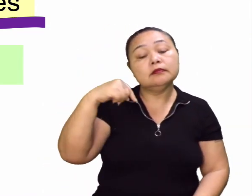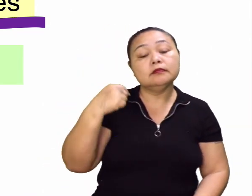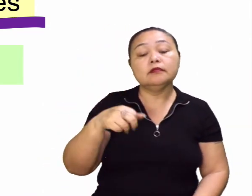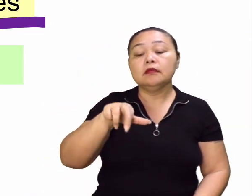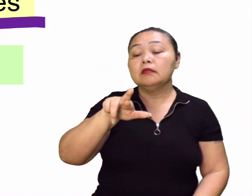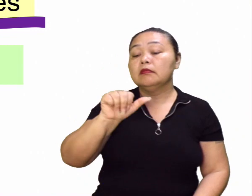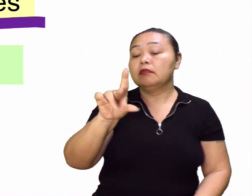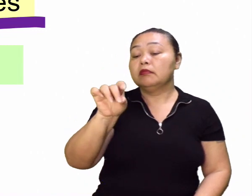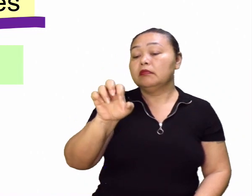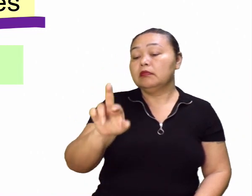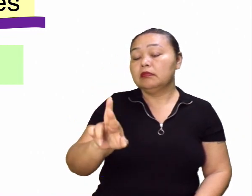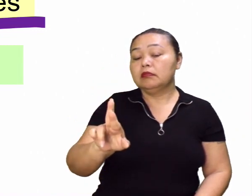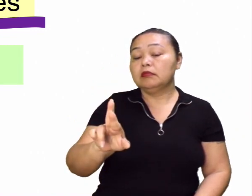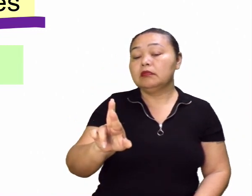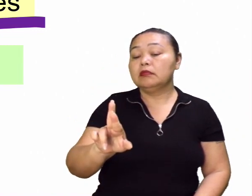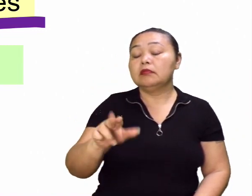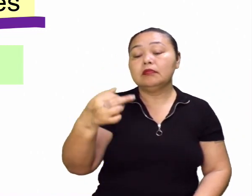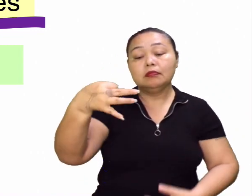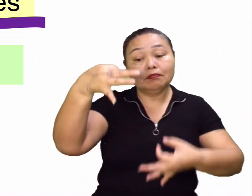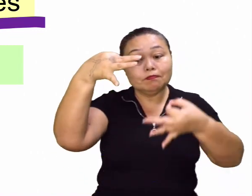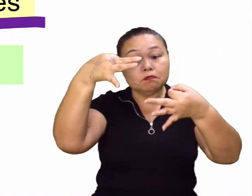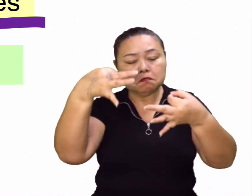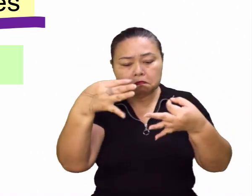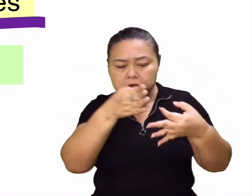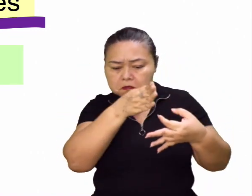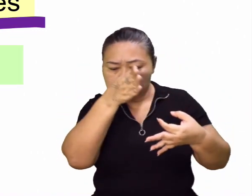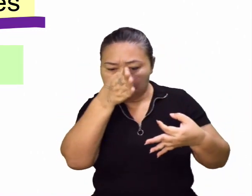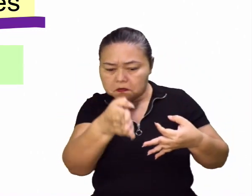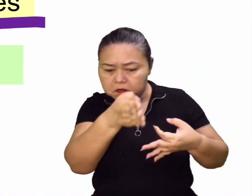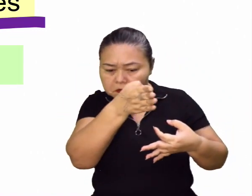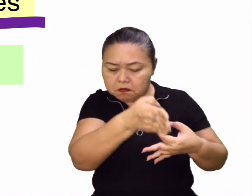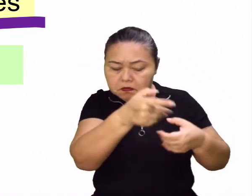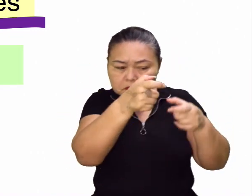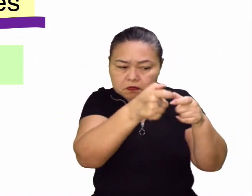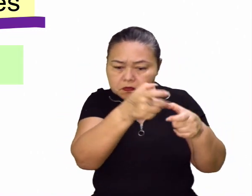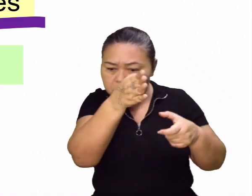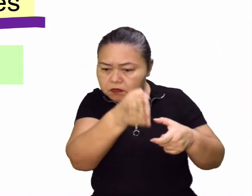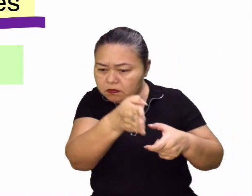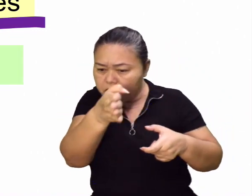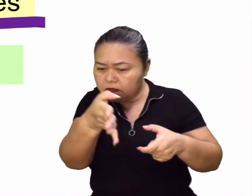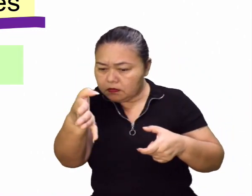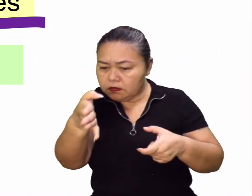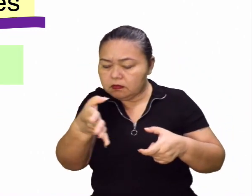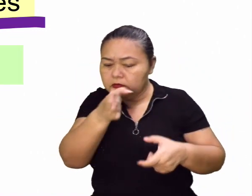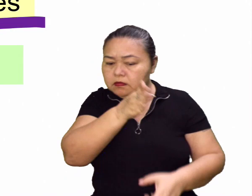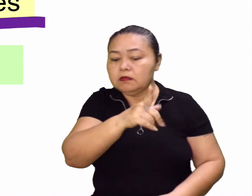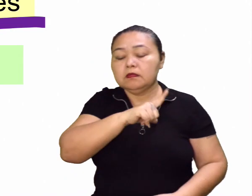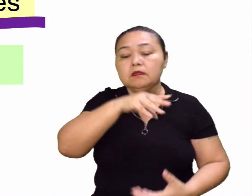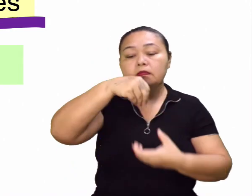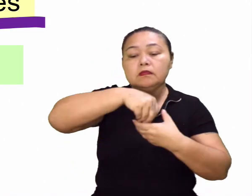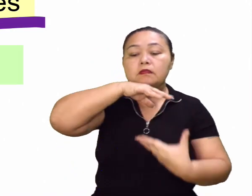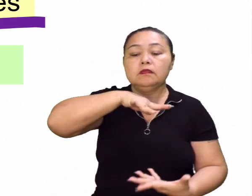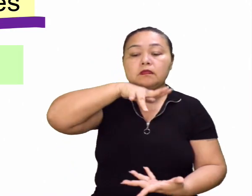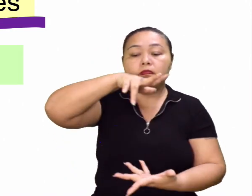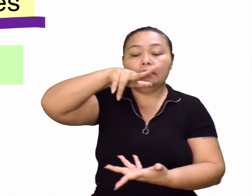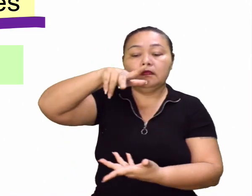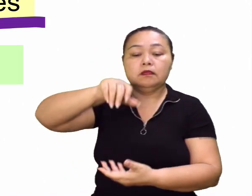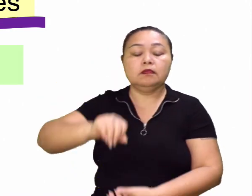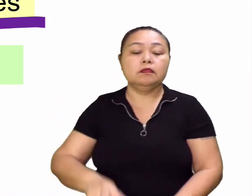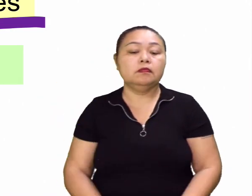radares também nos dão precisão cartográfica de vários lugares do globo terrestre. Muito